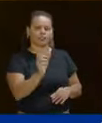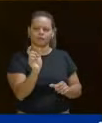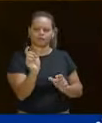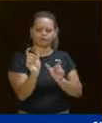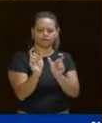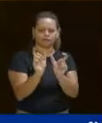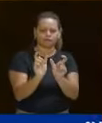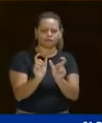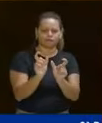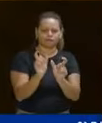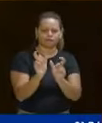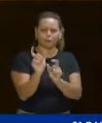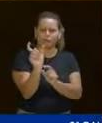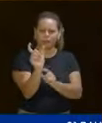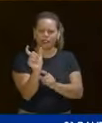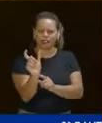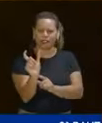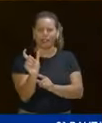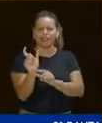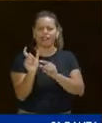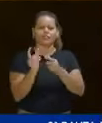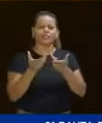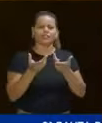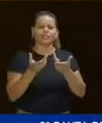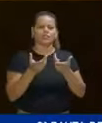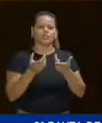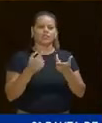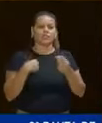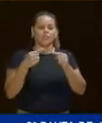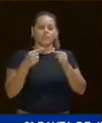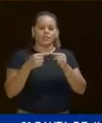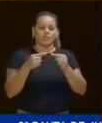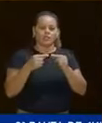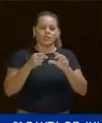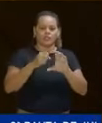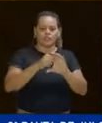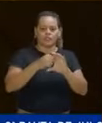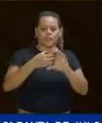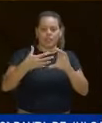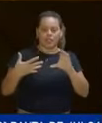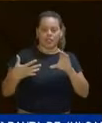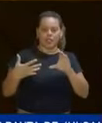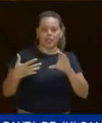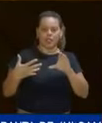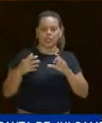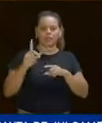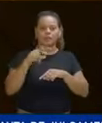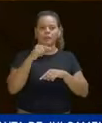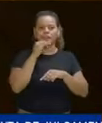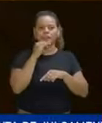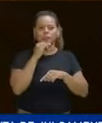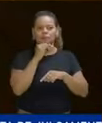terminologias, tá, como essas características da seguinte forma: sanção,